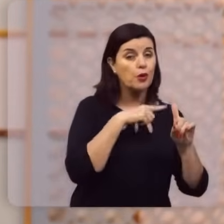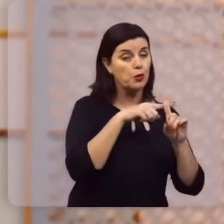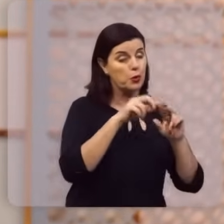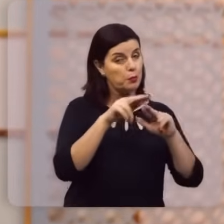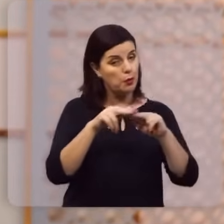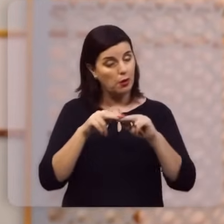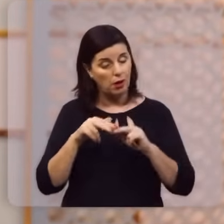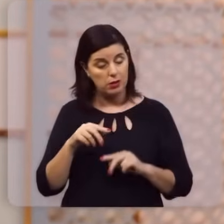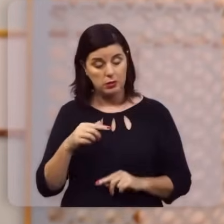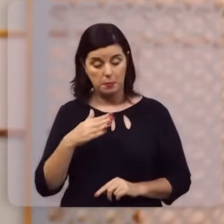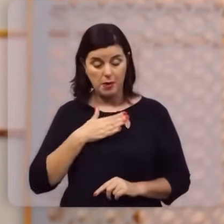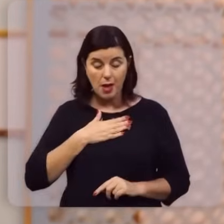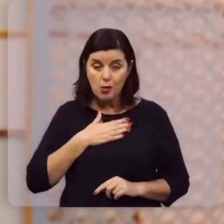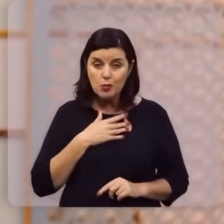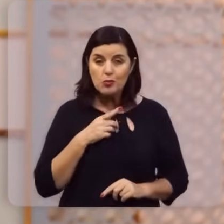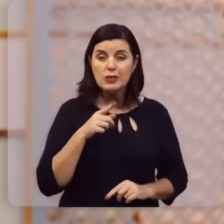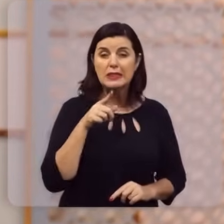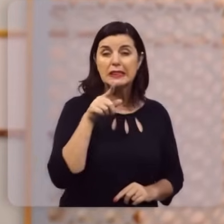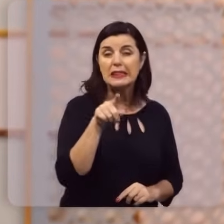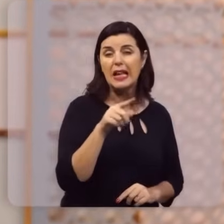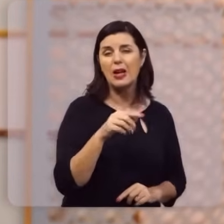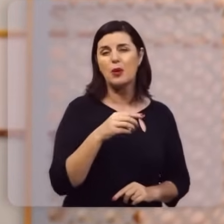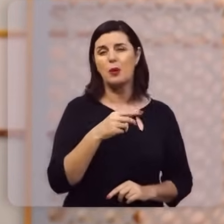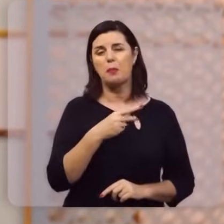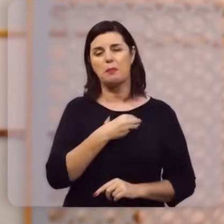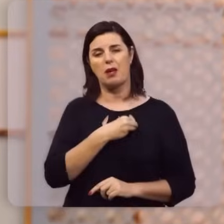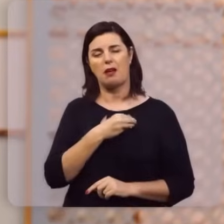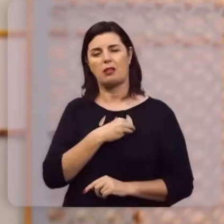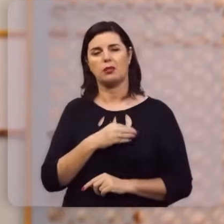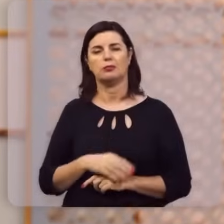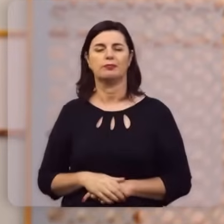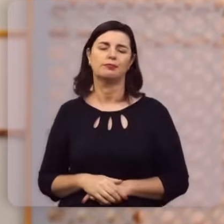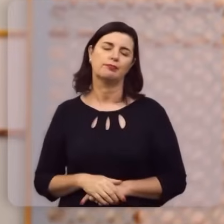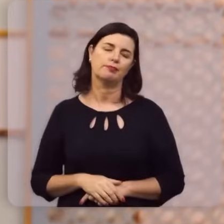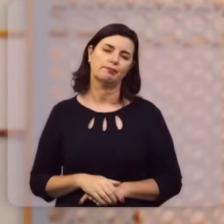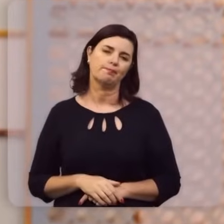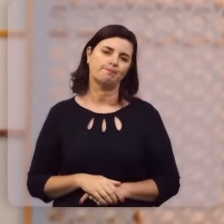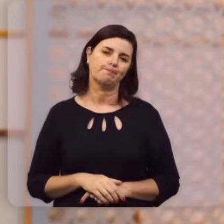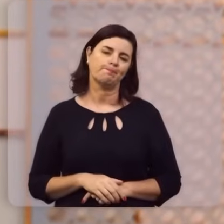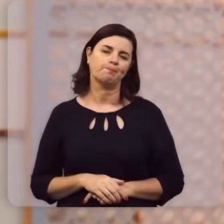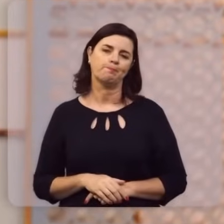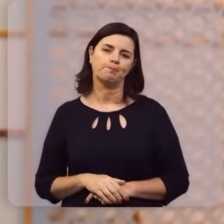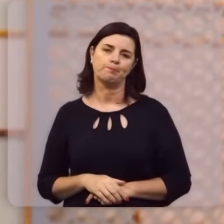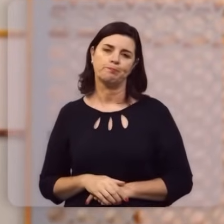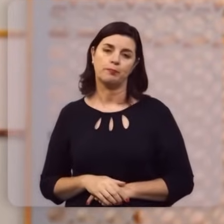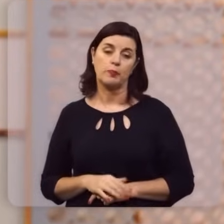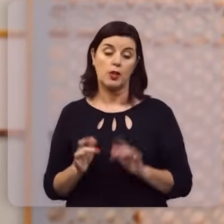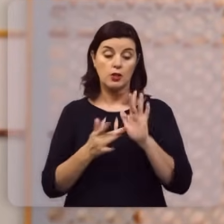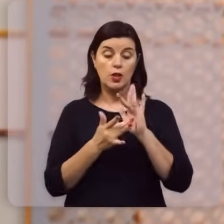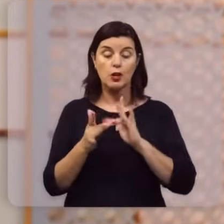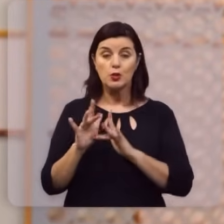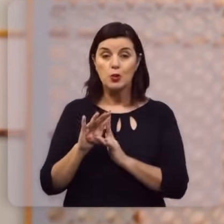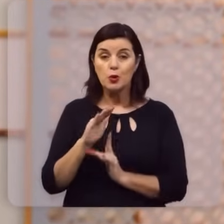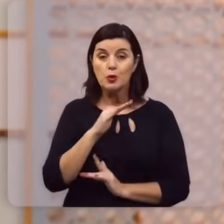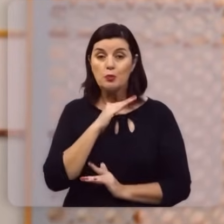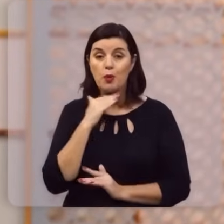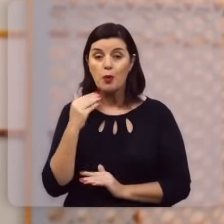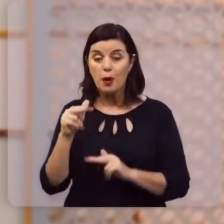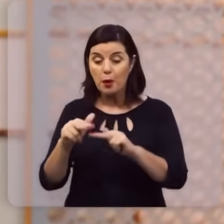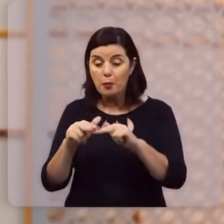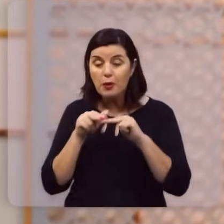pelos seus pelos meus os nossos pecados ele morreu